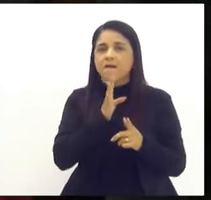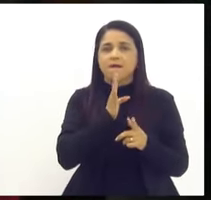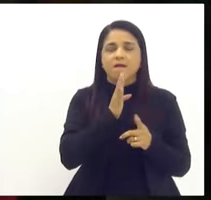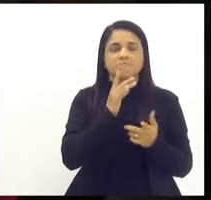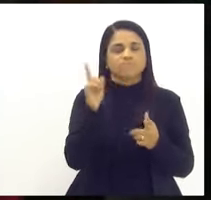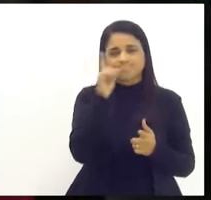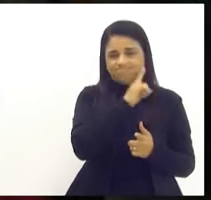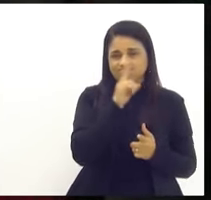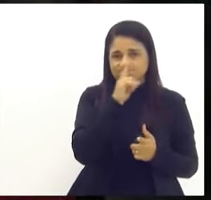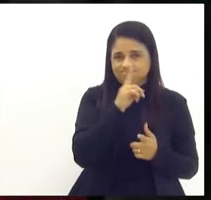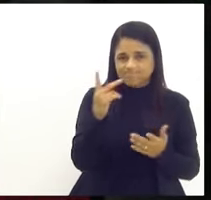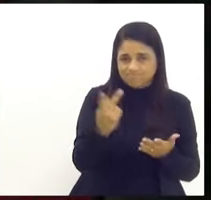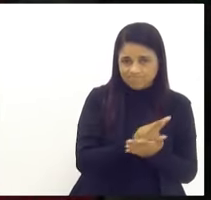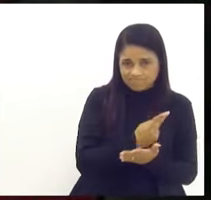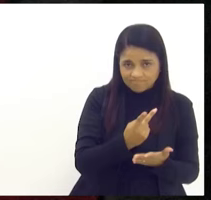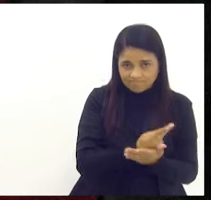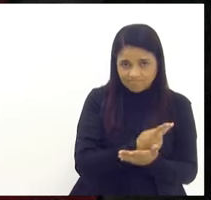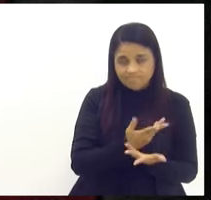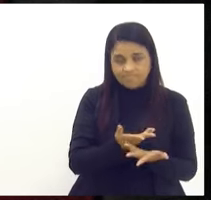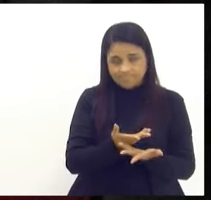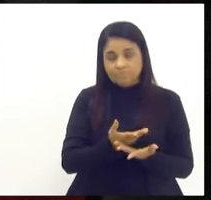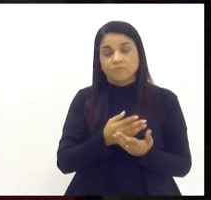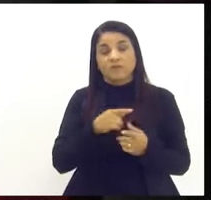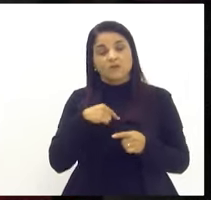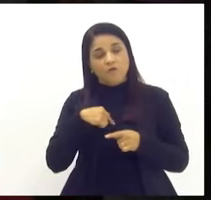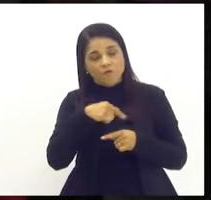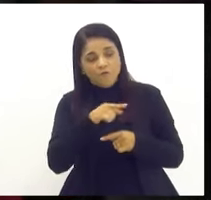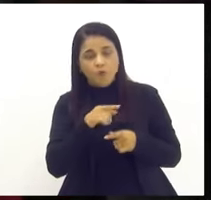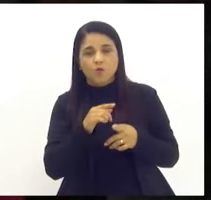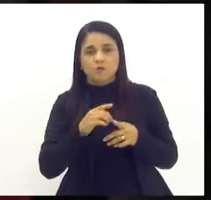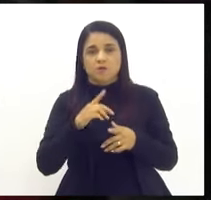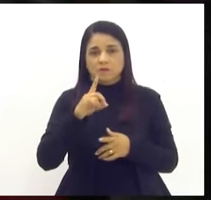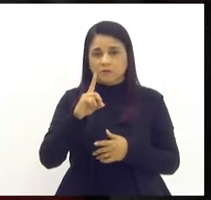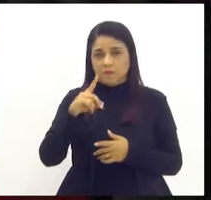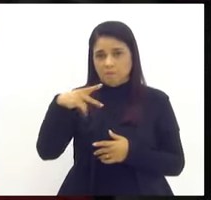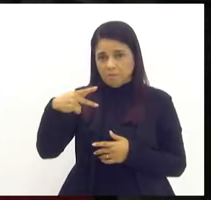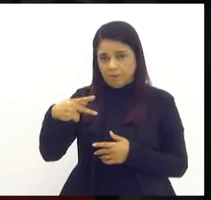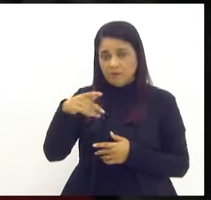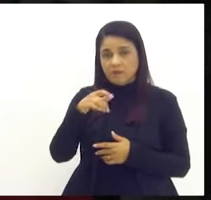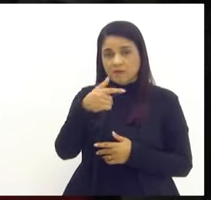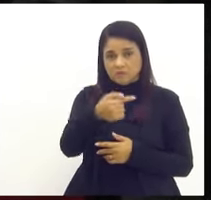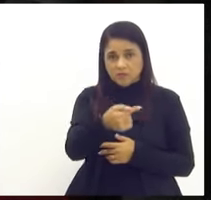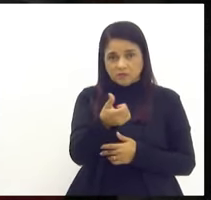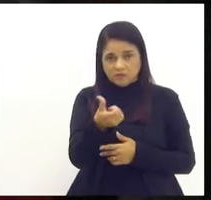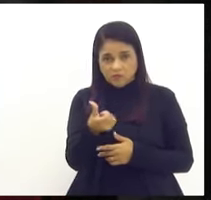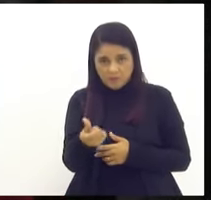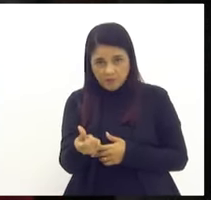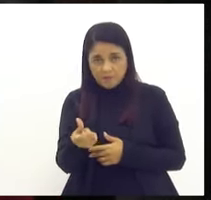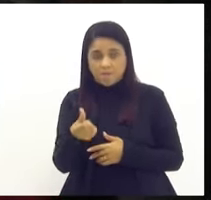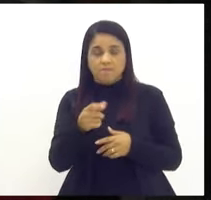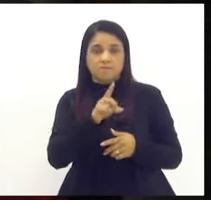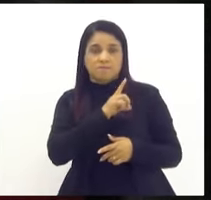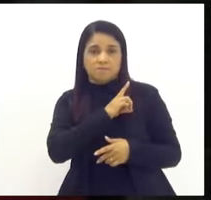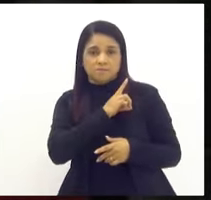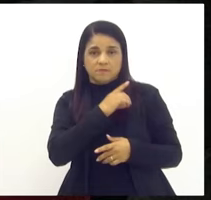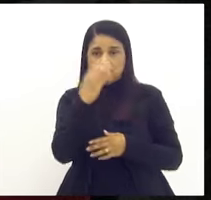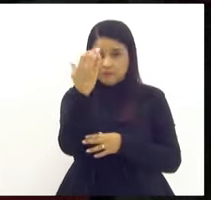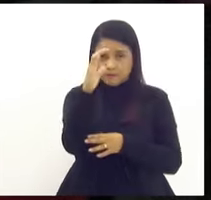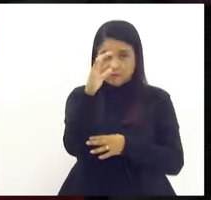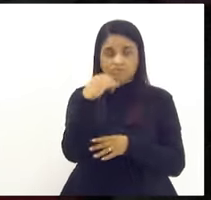equivocados então aía lá eh me fez pensar de diferentes